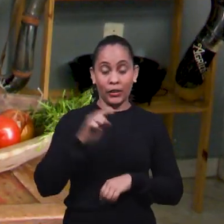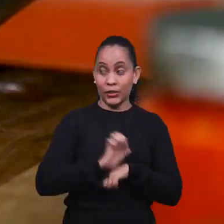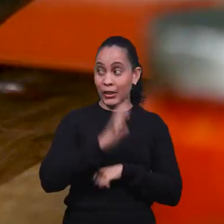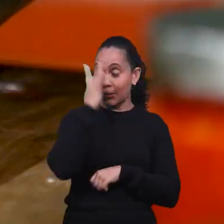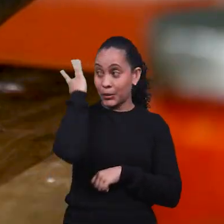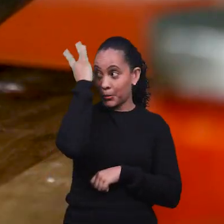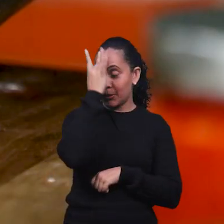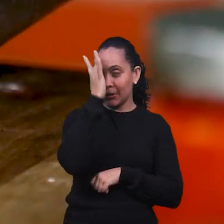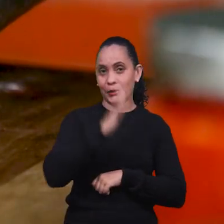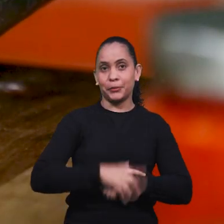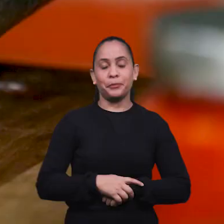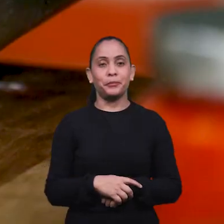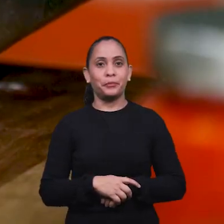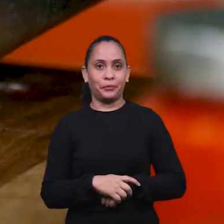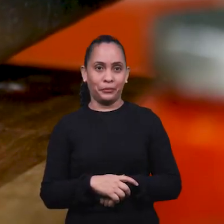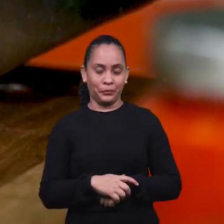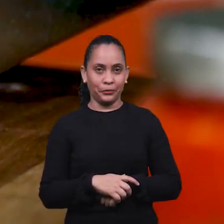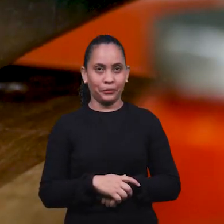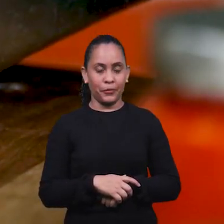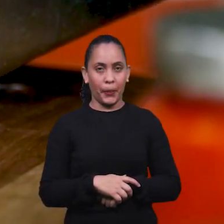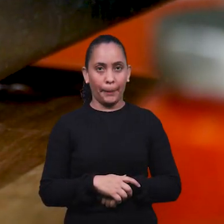Vou tirar o ar do pão.